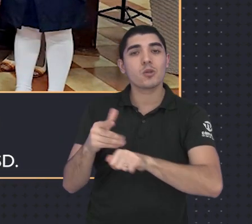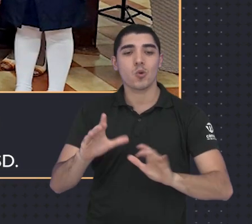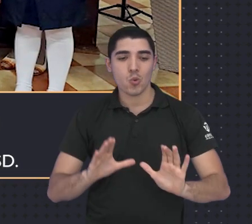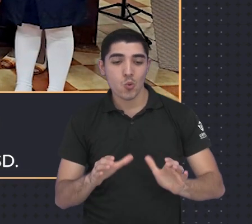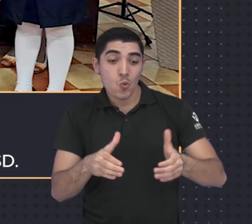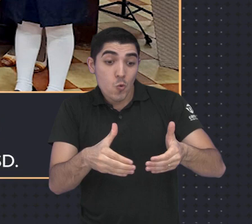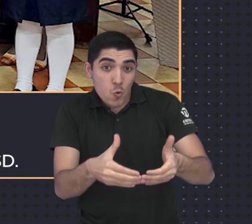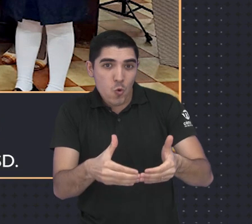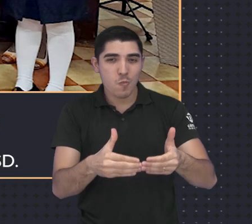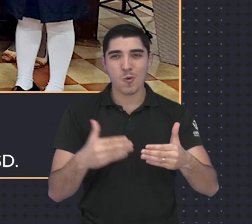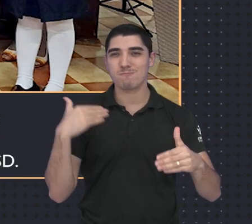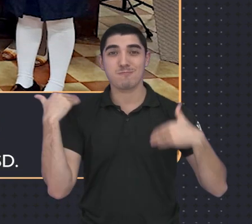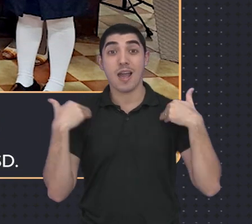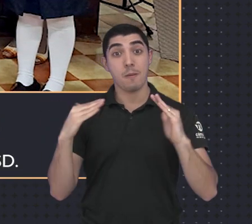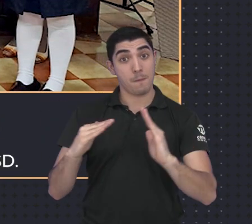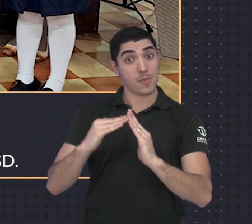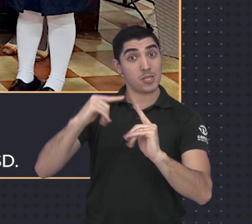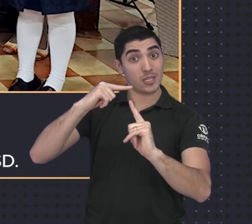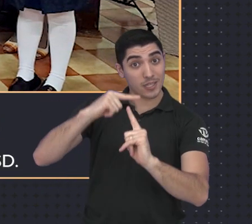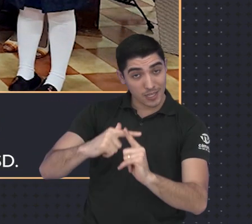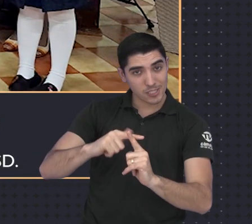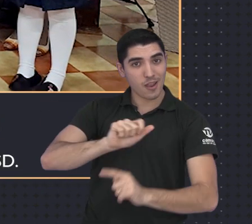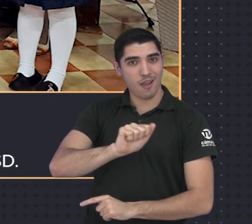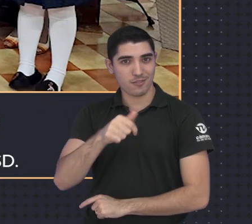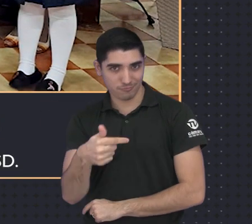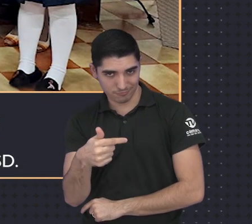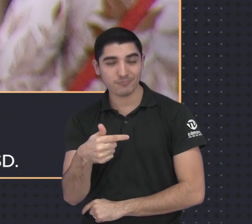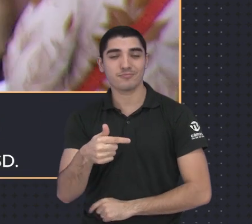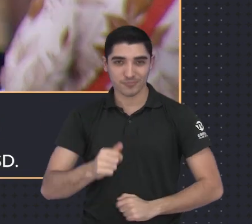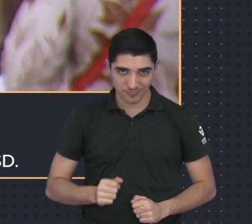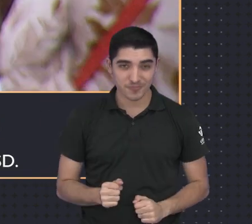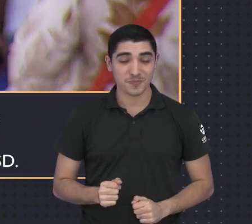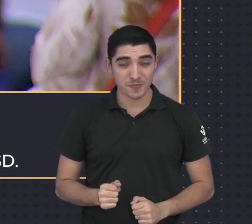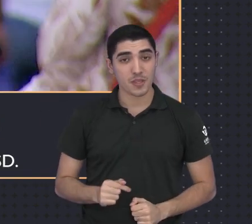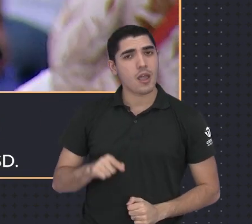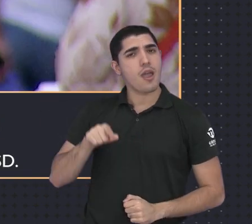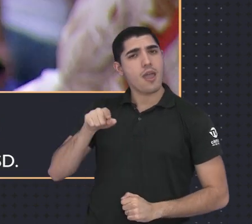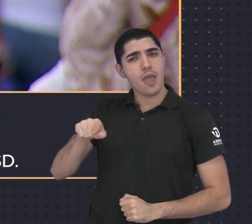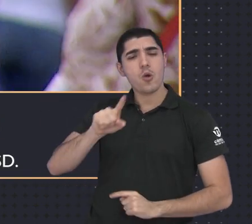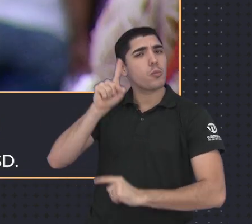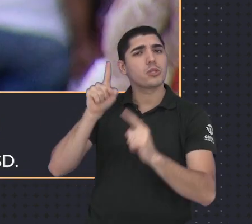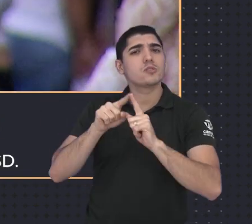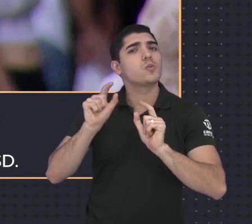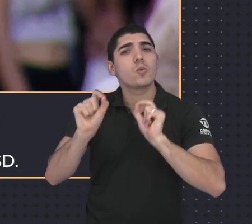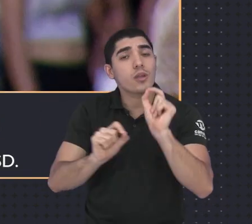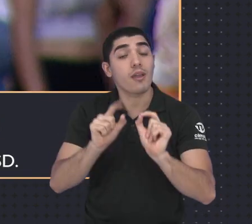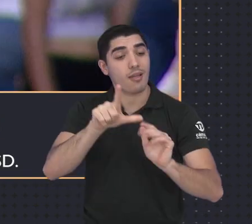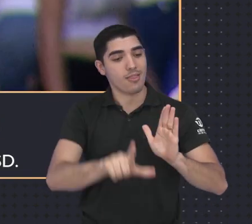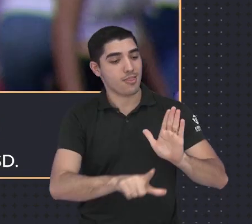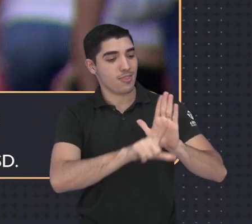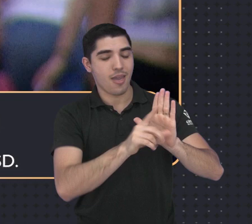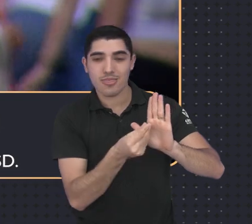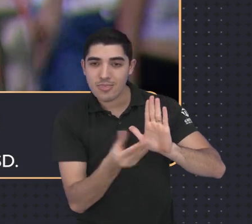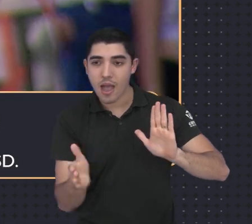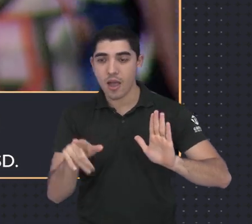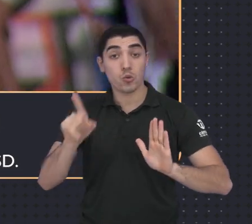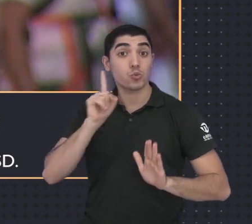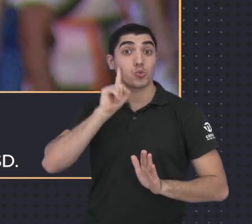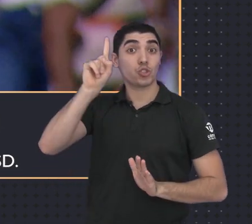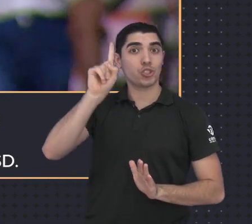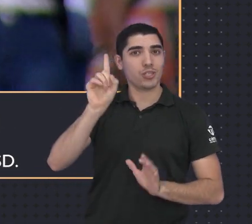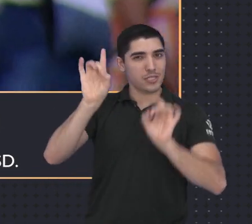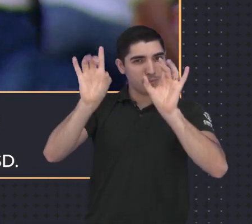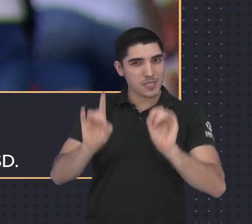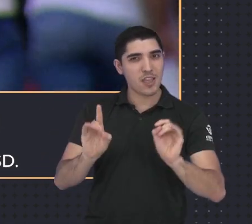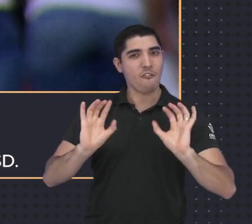do Clube de Aventureiros da Igreja Adventista do 7º Dia. Esse é o objetivo de uma lei sancionada que inclui no calendário